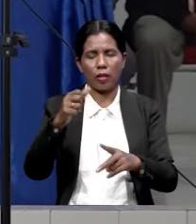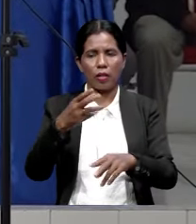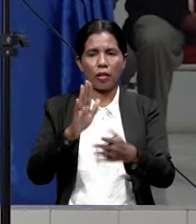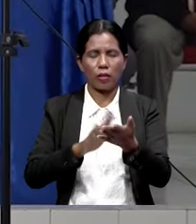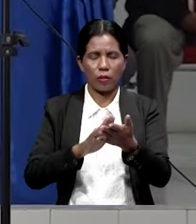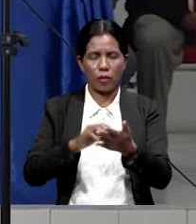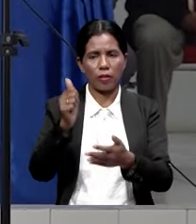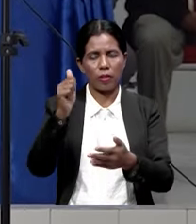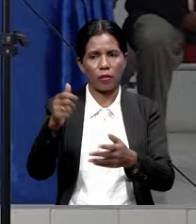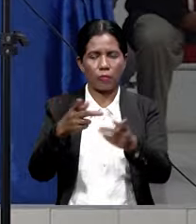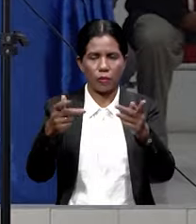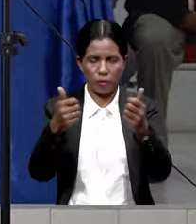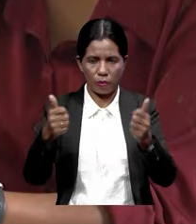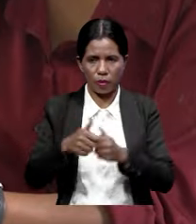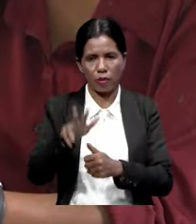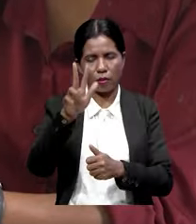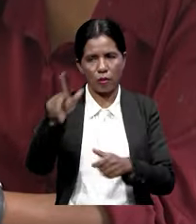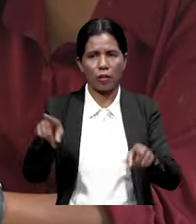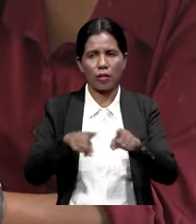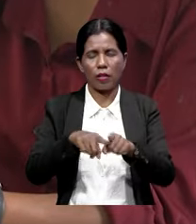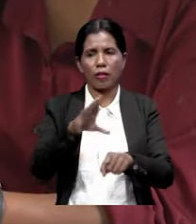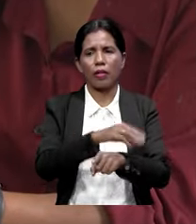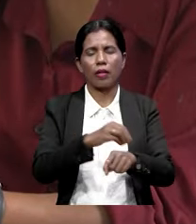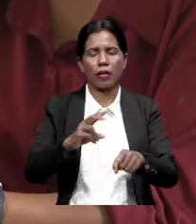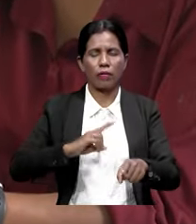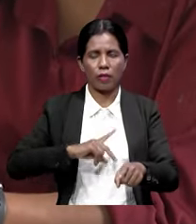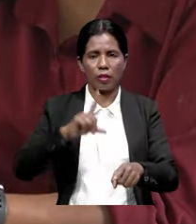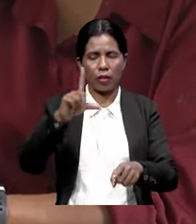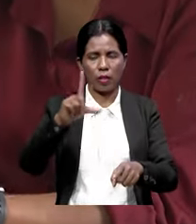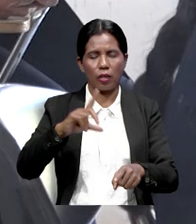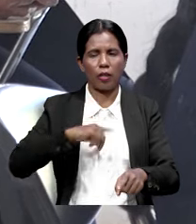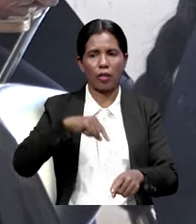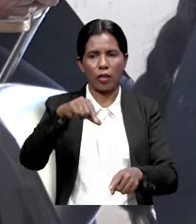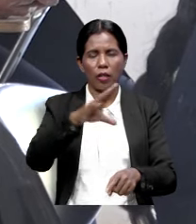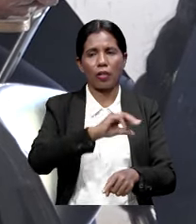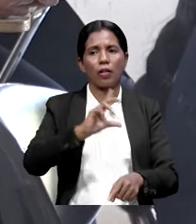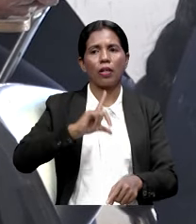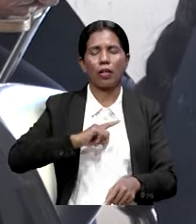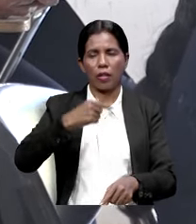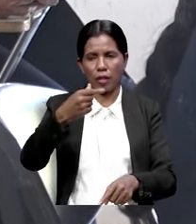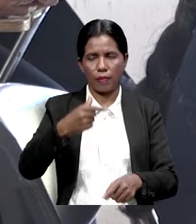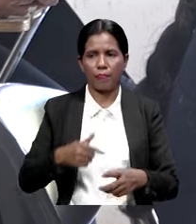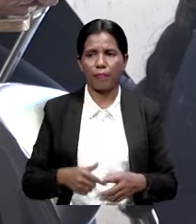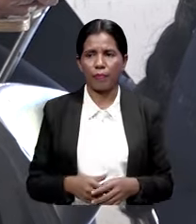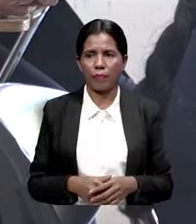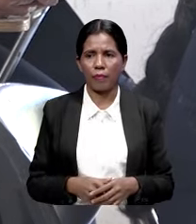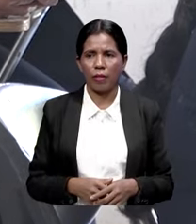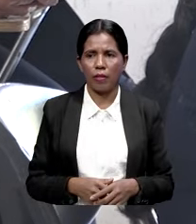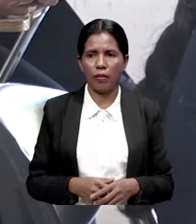Resin ia posto administrativo tolu makanesan, posto administrativo venilale, kelikai no laga. Lamberto da Silva, Adrian Verdial, Ziemen.